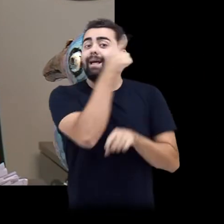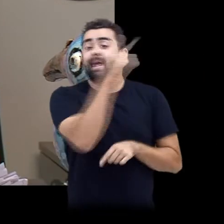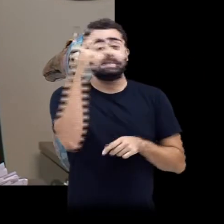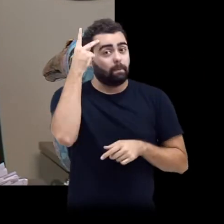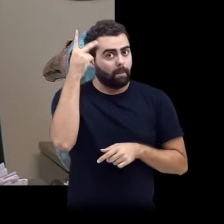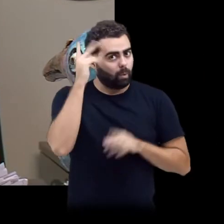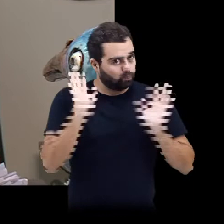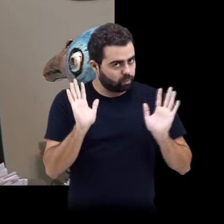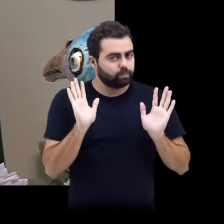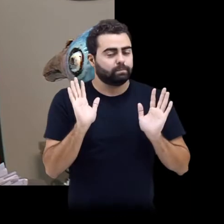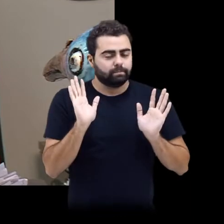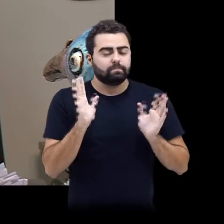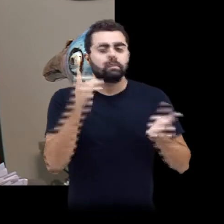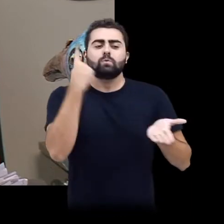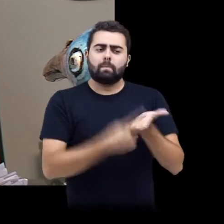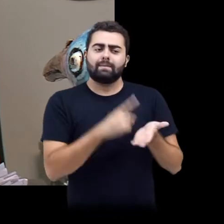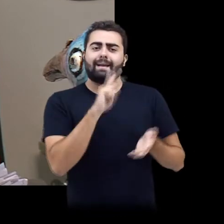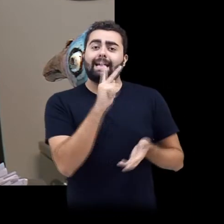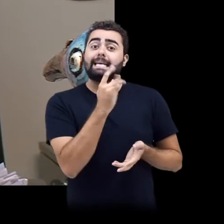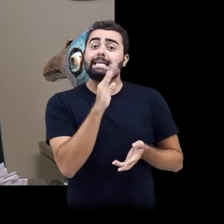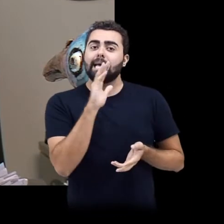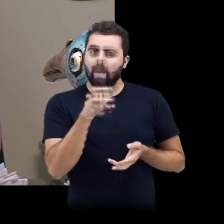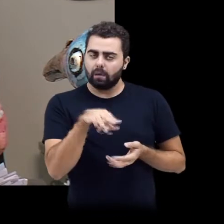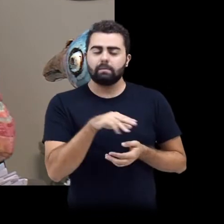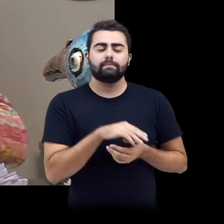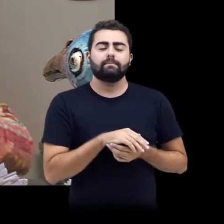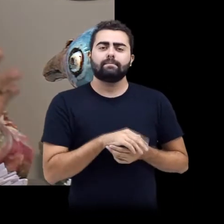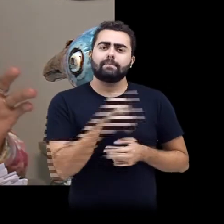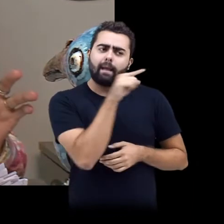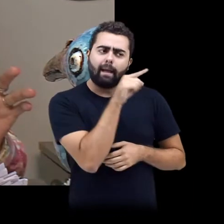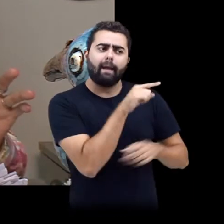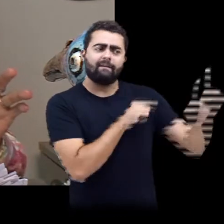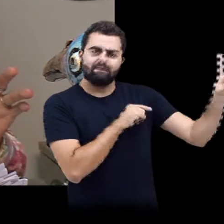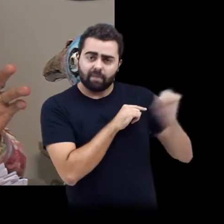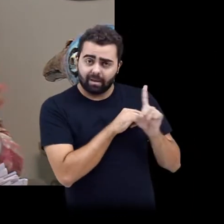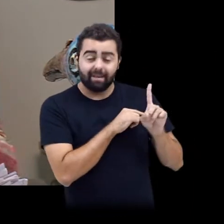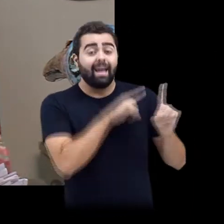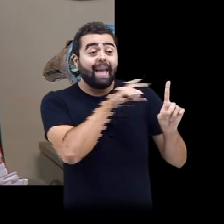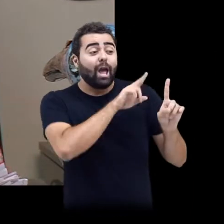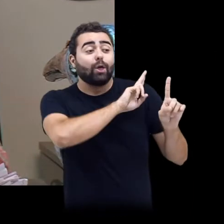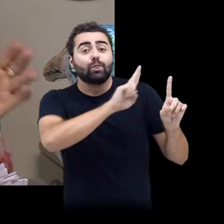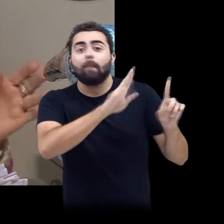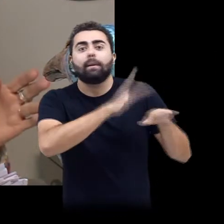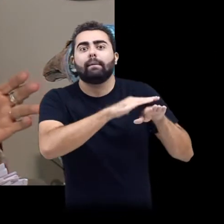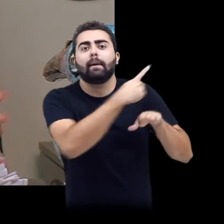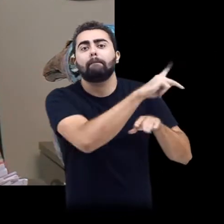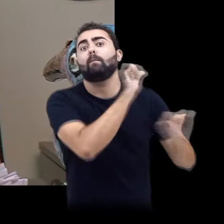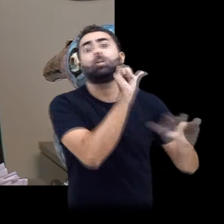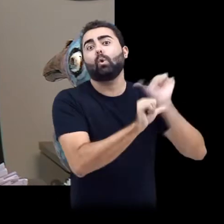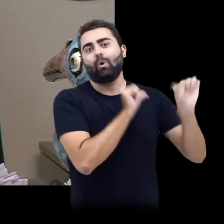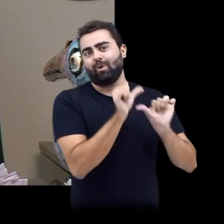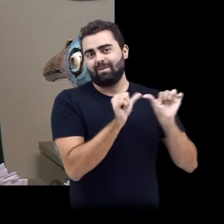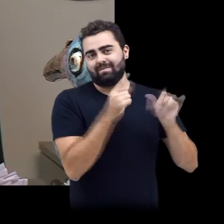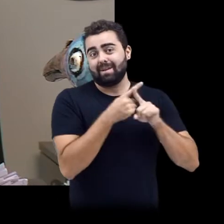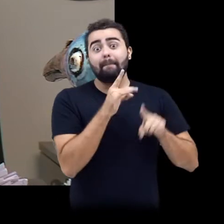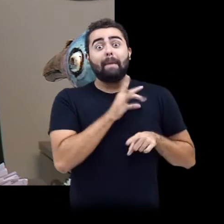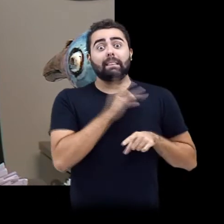com o Irã. Ele veio, ele não tinha mais o nome de Irã, era outro nome.